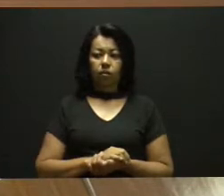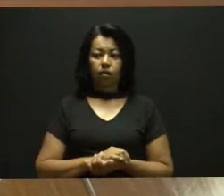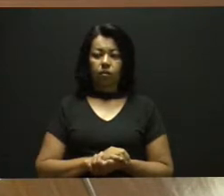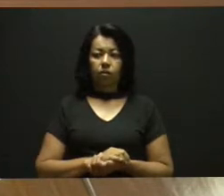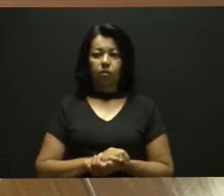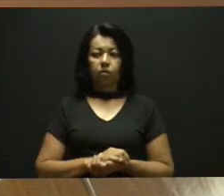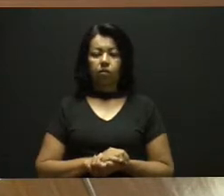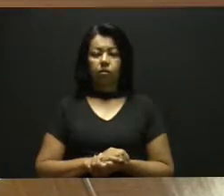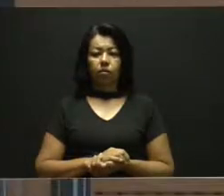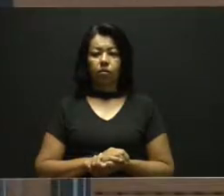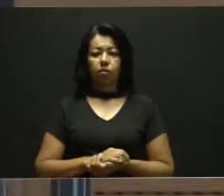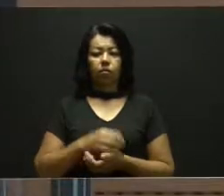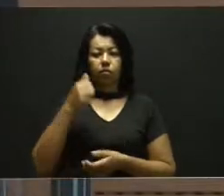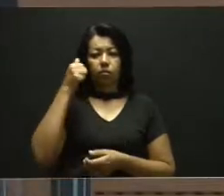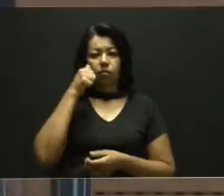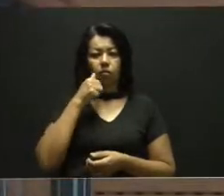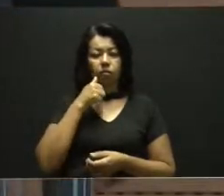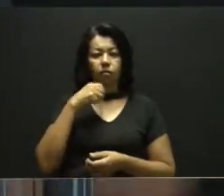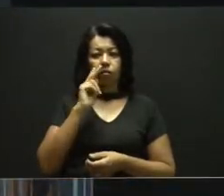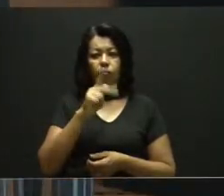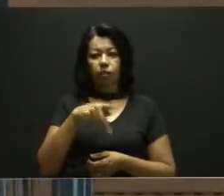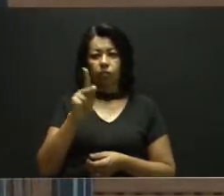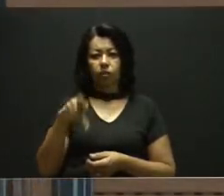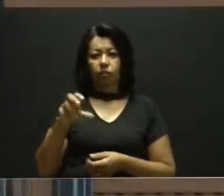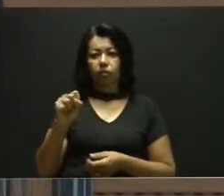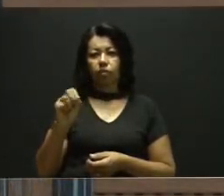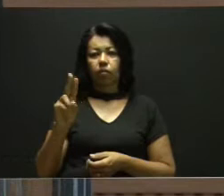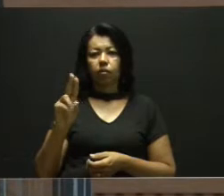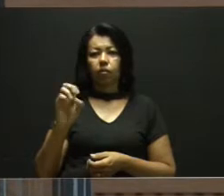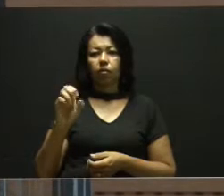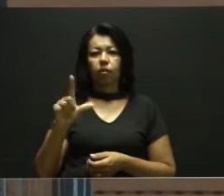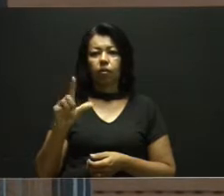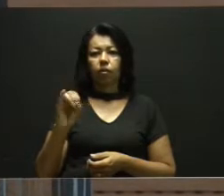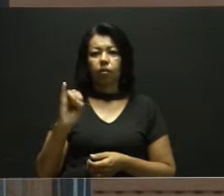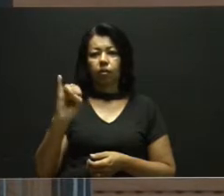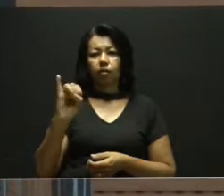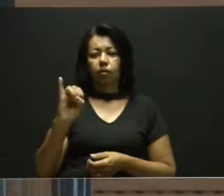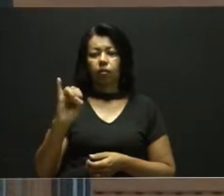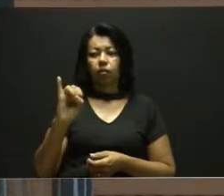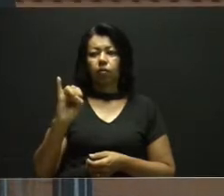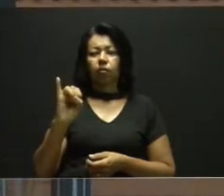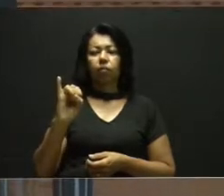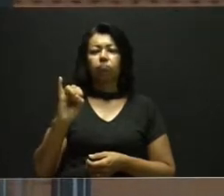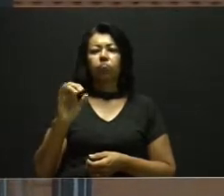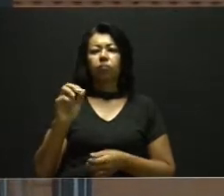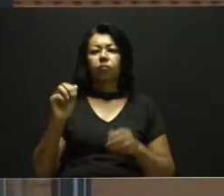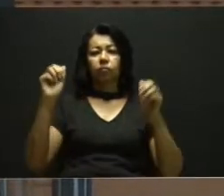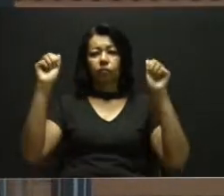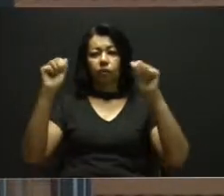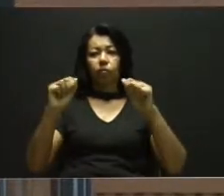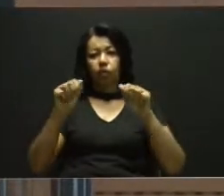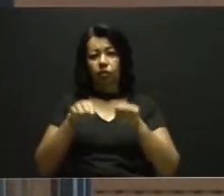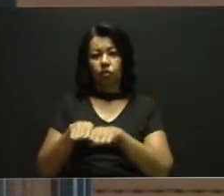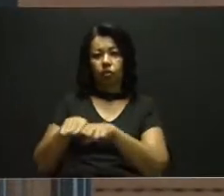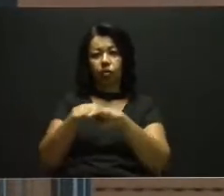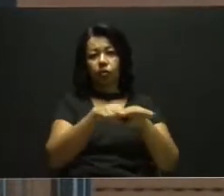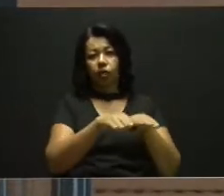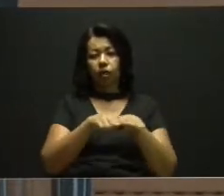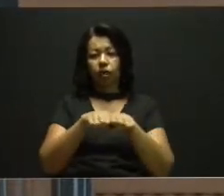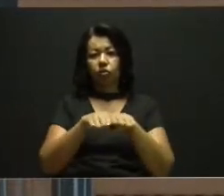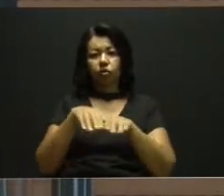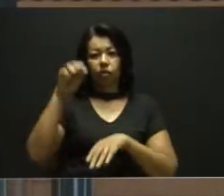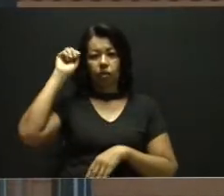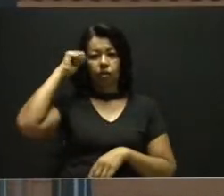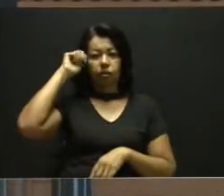excelentíssima senhora professora suely machado de início uma assessora da igualdade racial da prefeitura